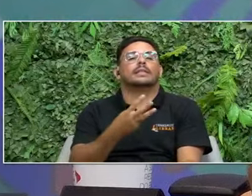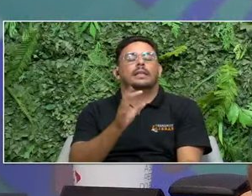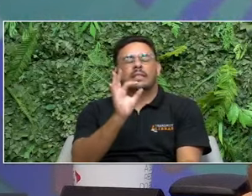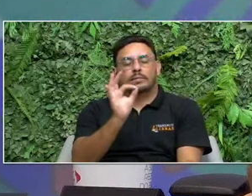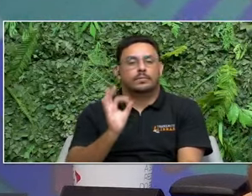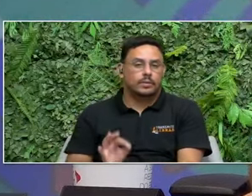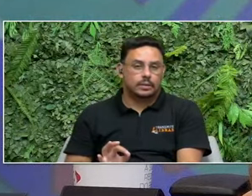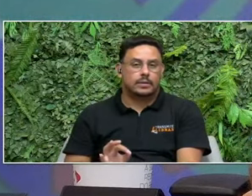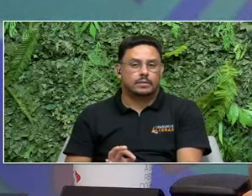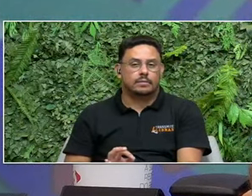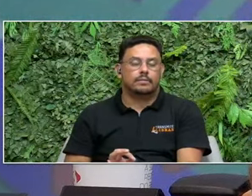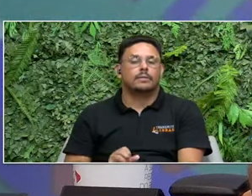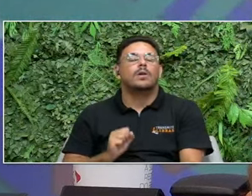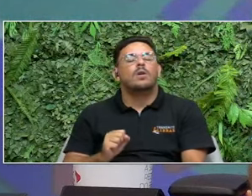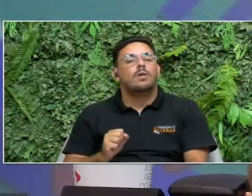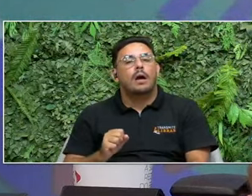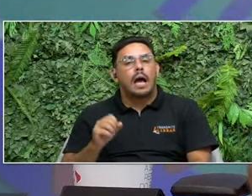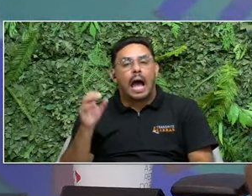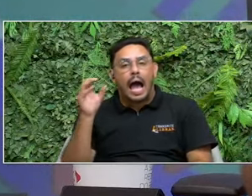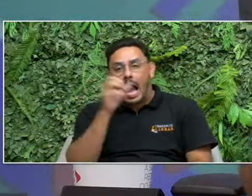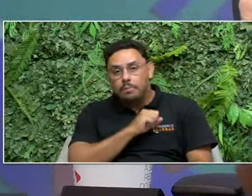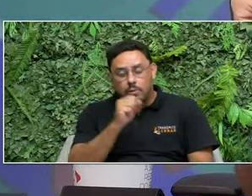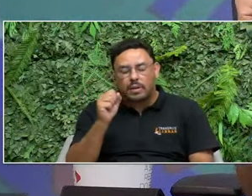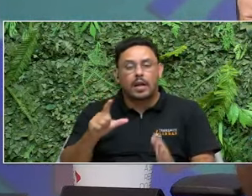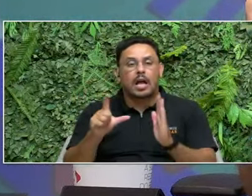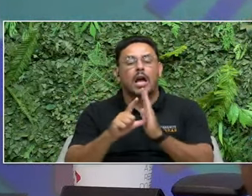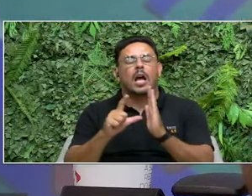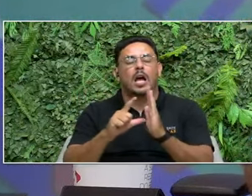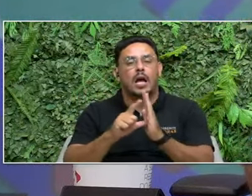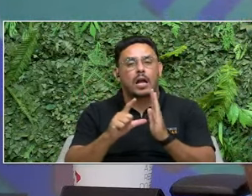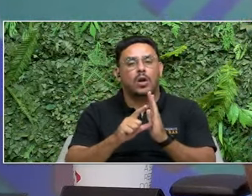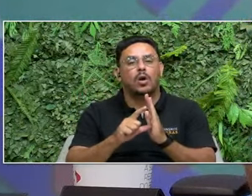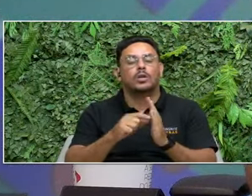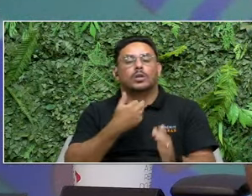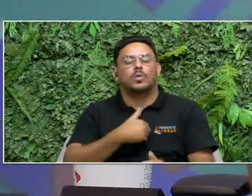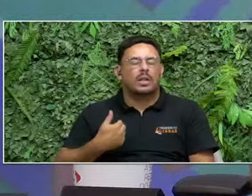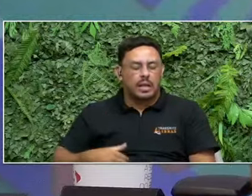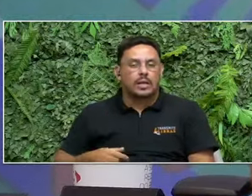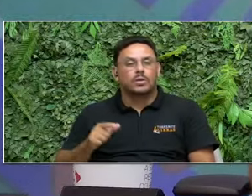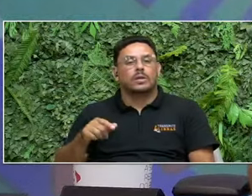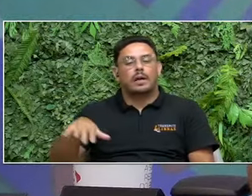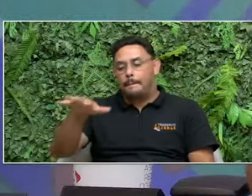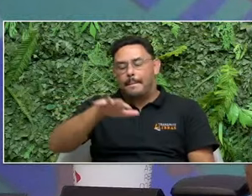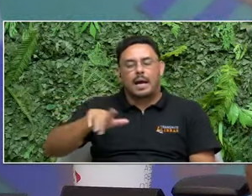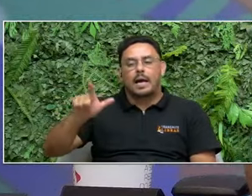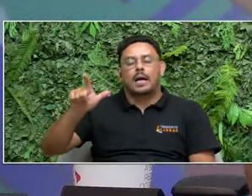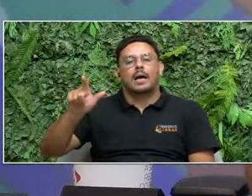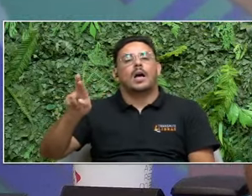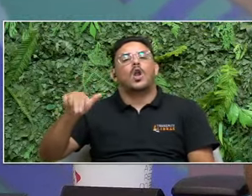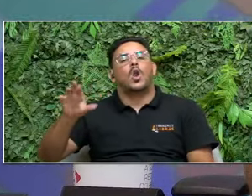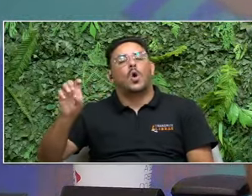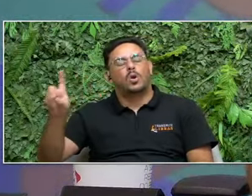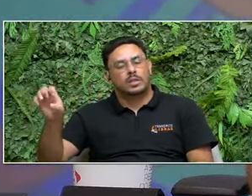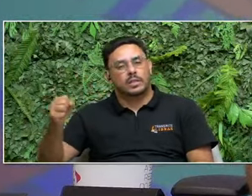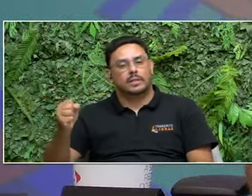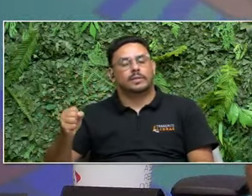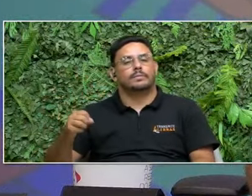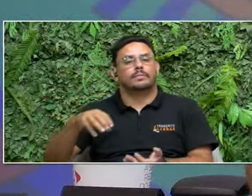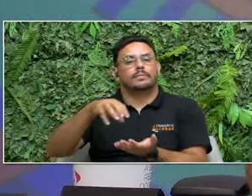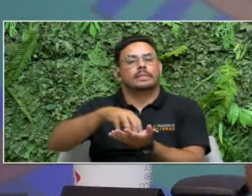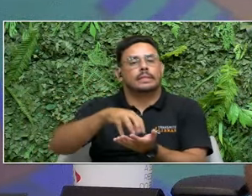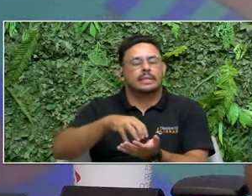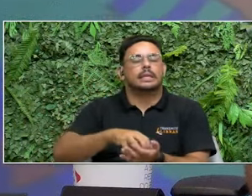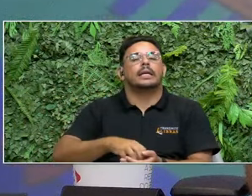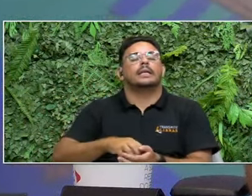não É isso aí então corre pra Loja do Galo sabe onde tem Loja do Galo Ó tem no Lourdes no centro pode você apontar o nariz vai tá no Lourdes no centro